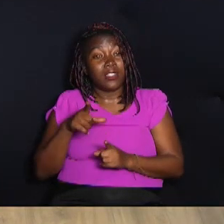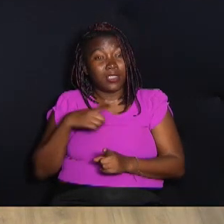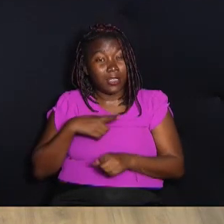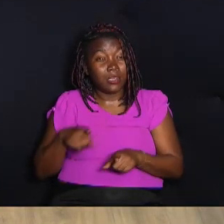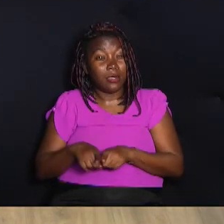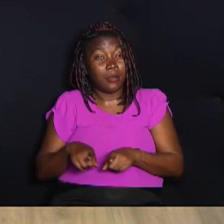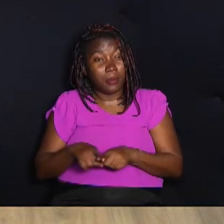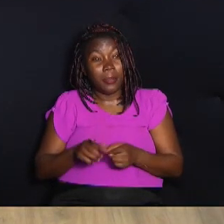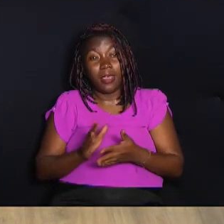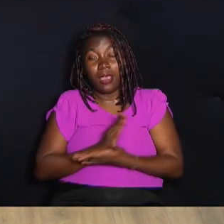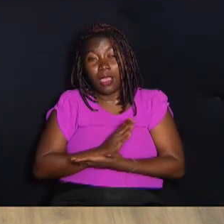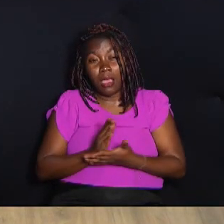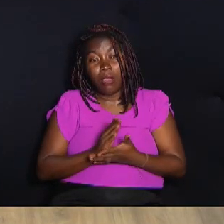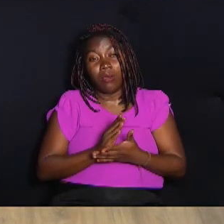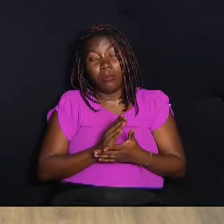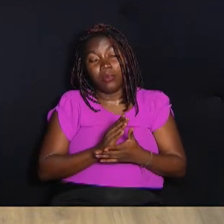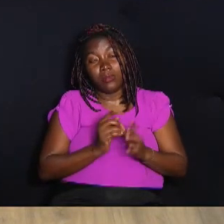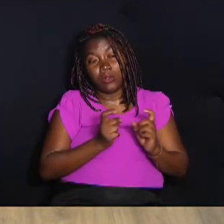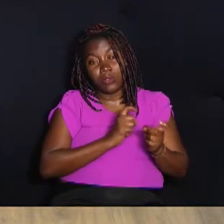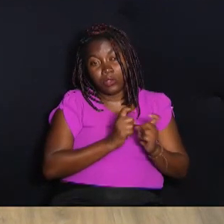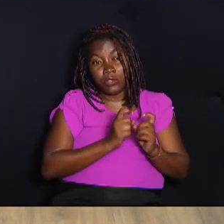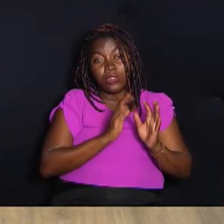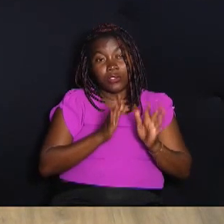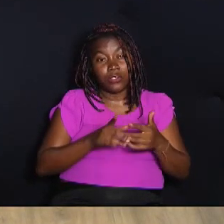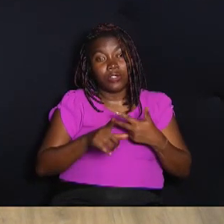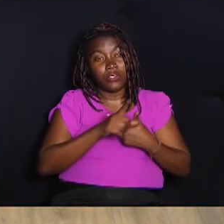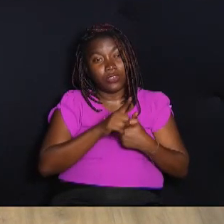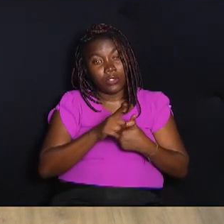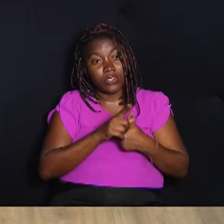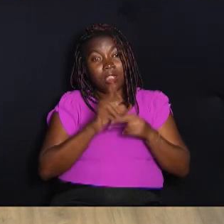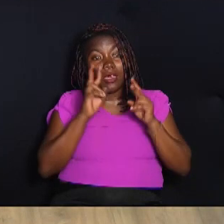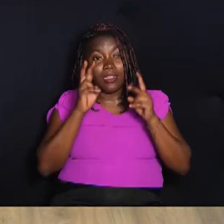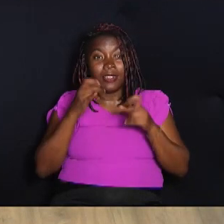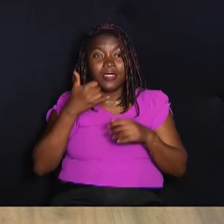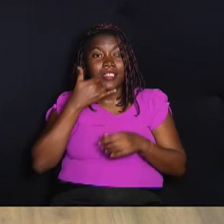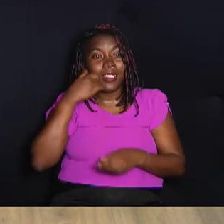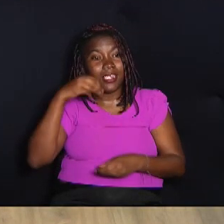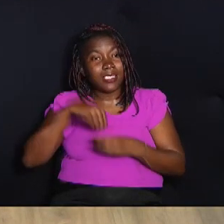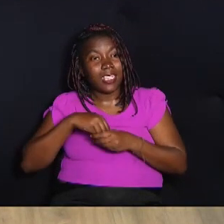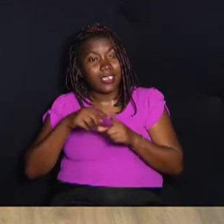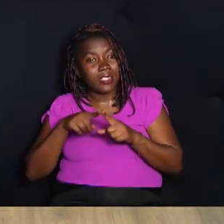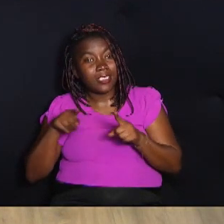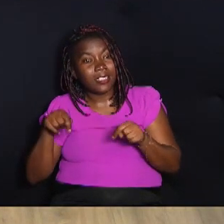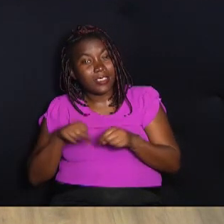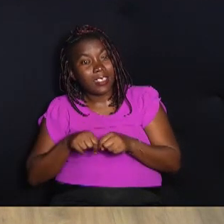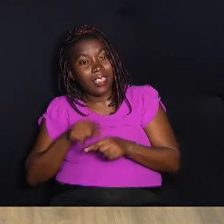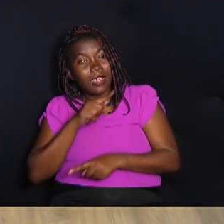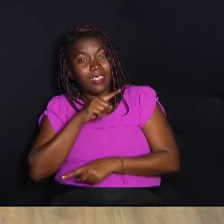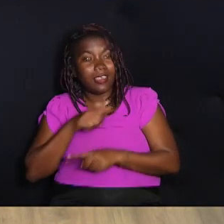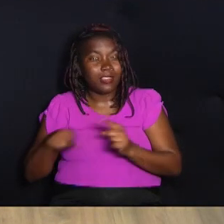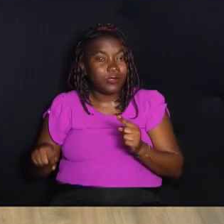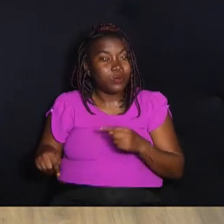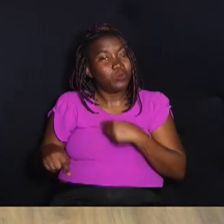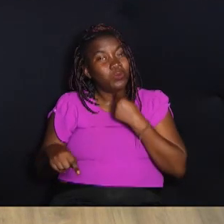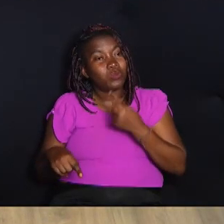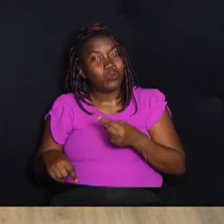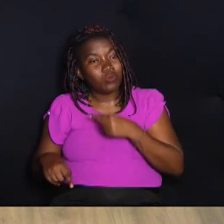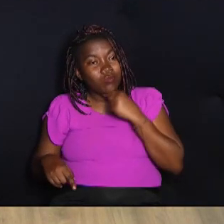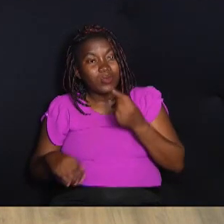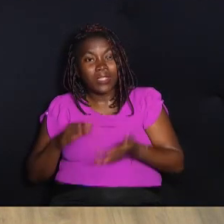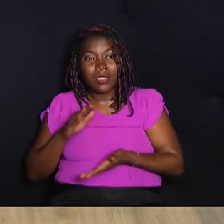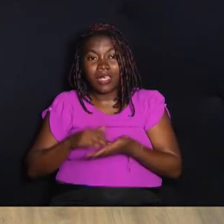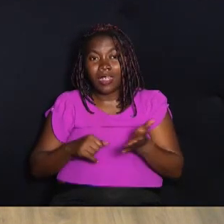já foram aqui para o Legislativo, a questão do celular na sala de aula, vai proibir, não dá, é algo que não tem mais como tirar. Qual